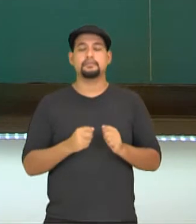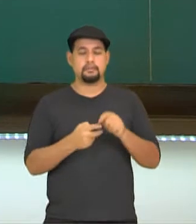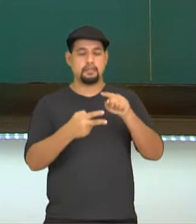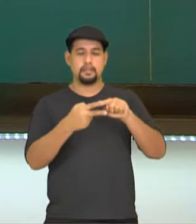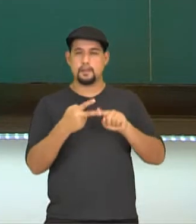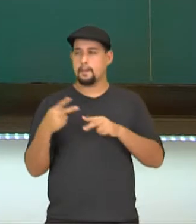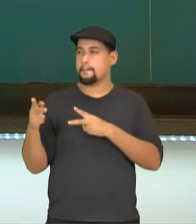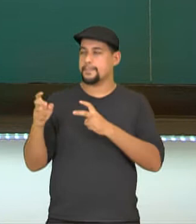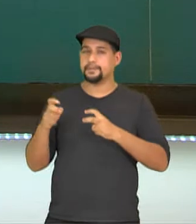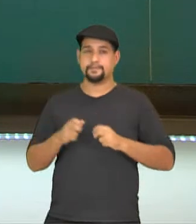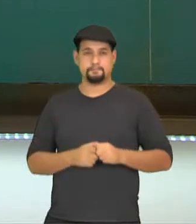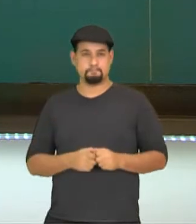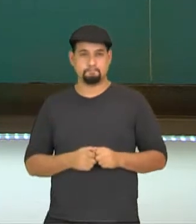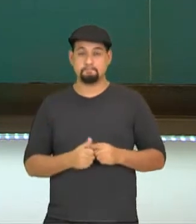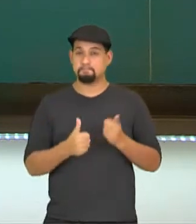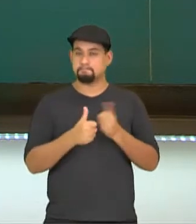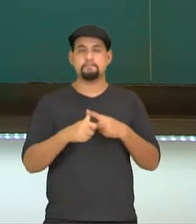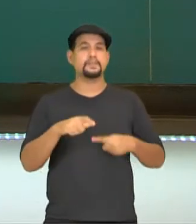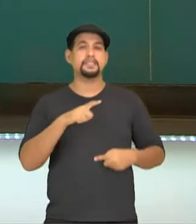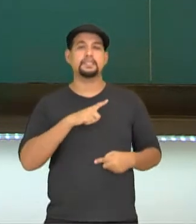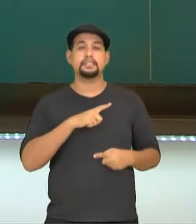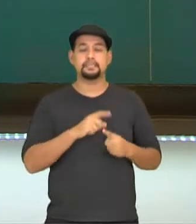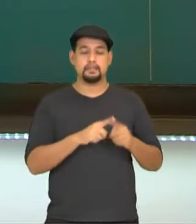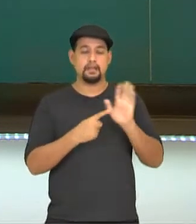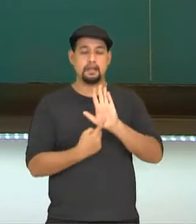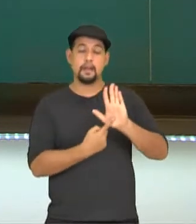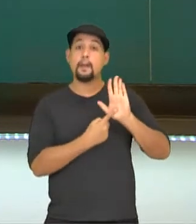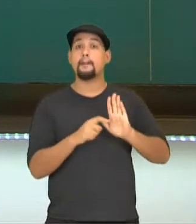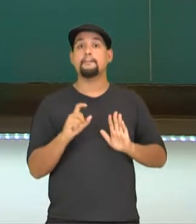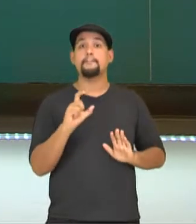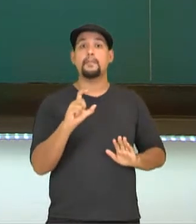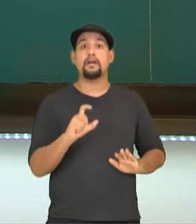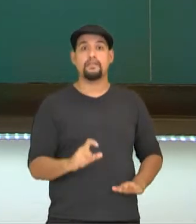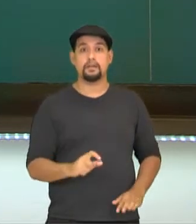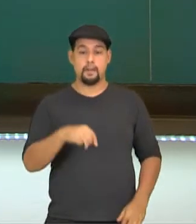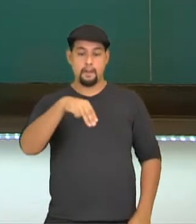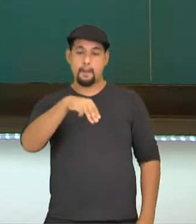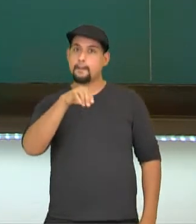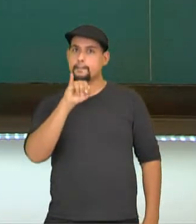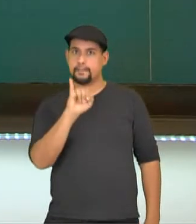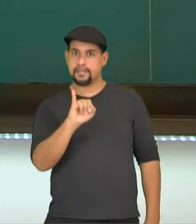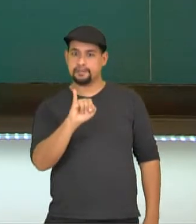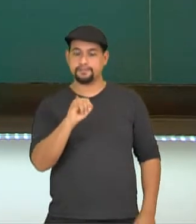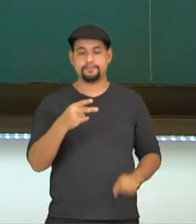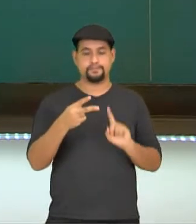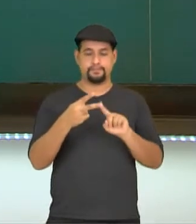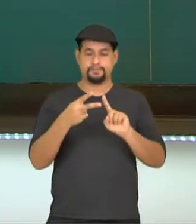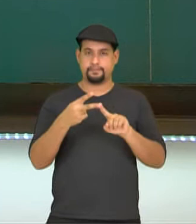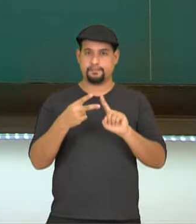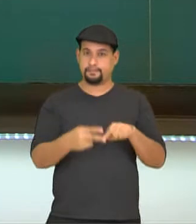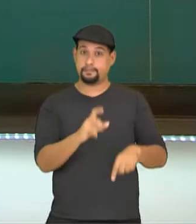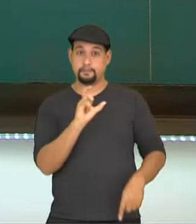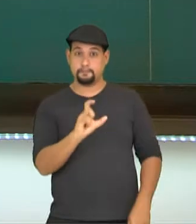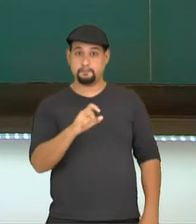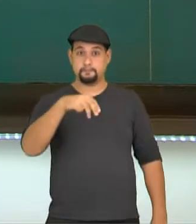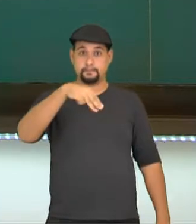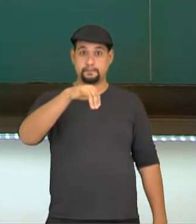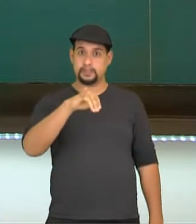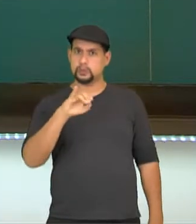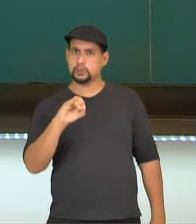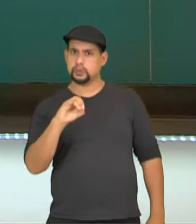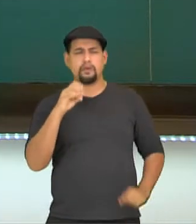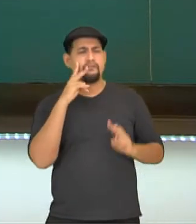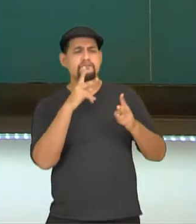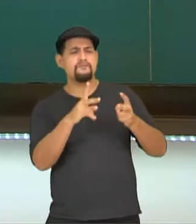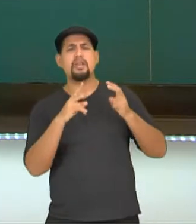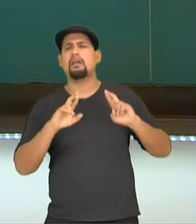duas? Observem, na primeira nós temos em destaque a palavra mi e na segunda a palavra mio. Já vamos